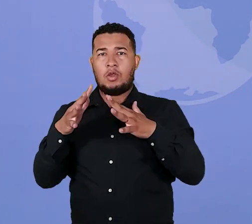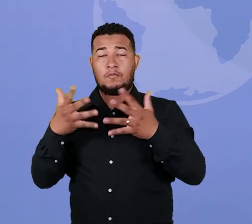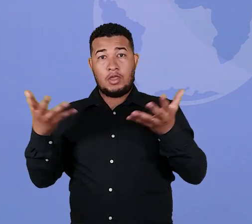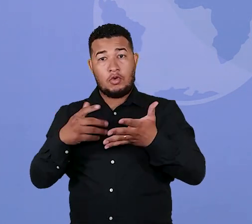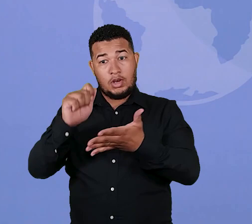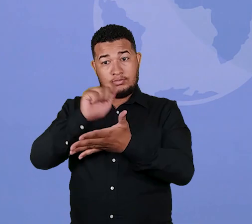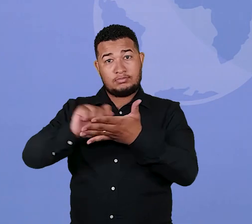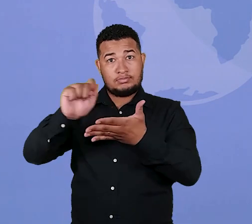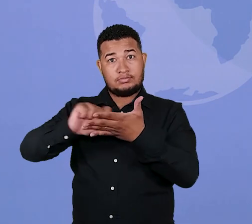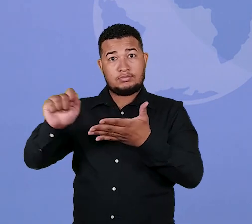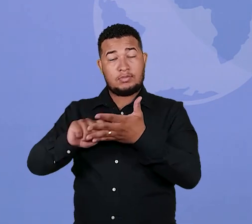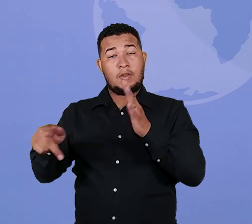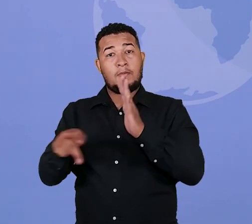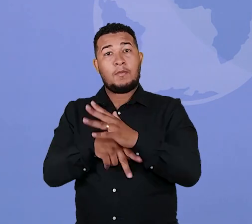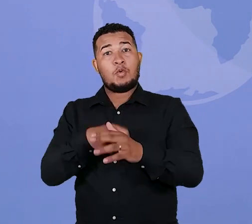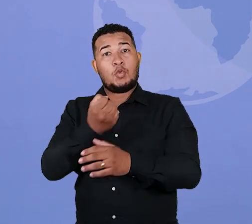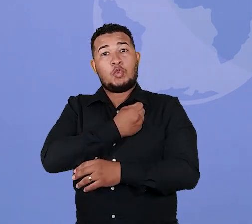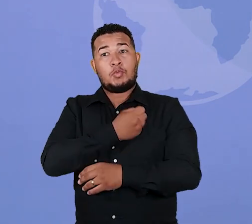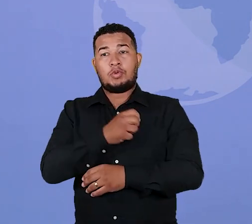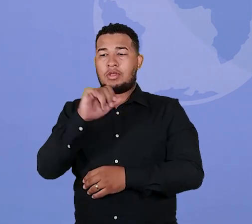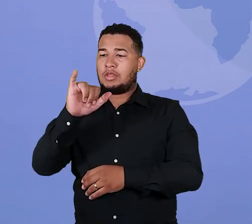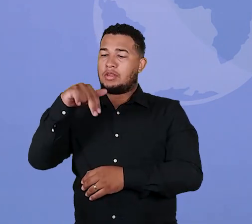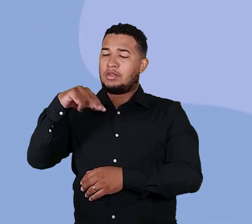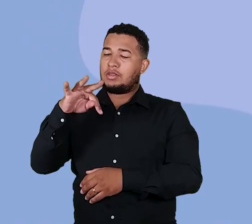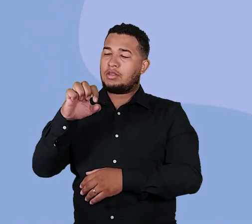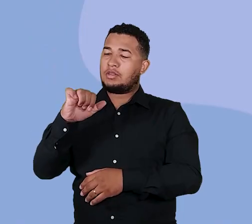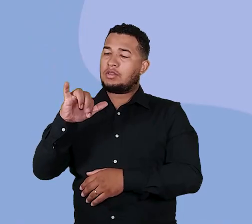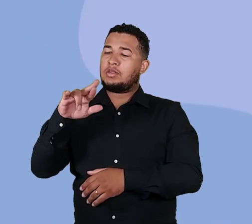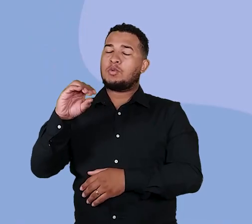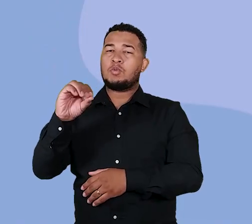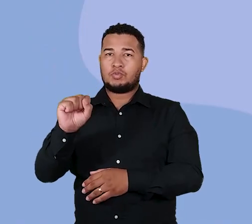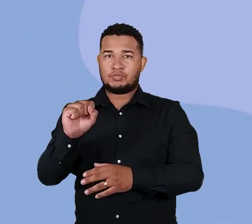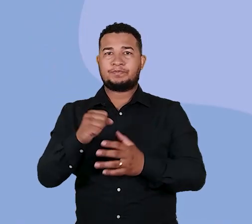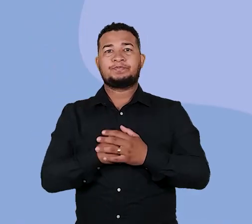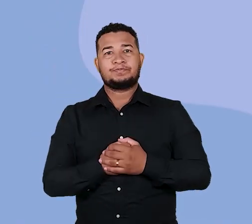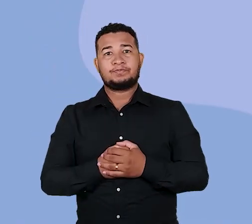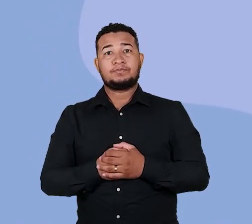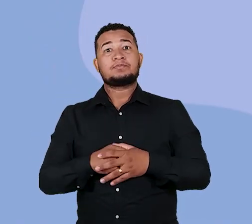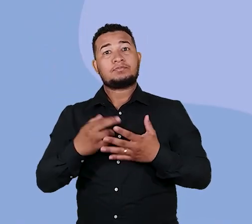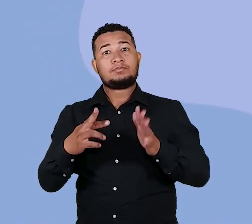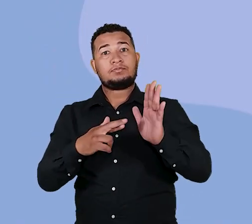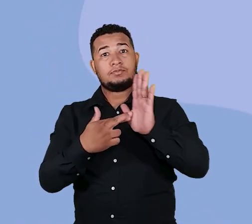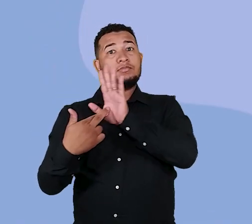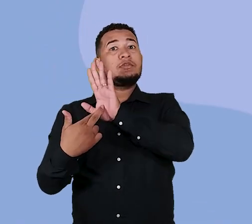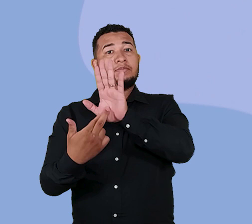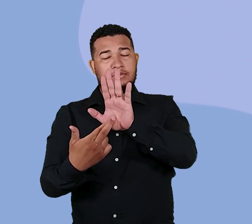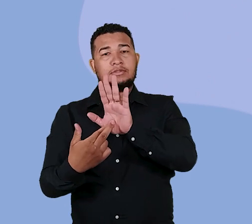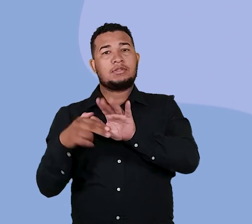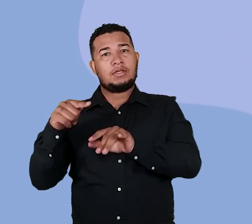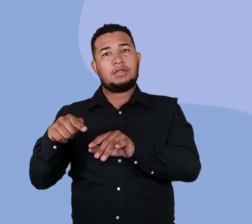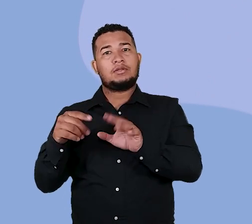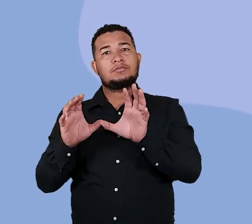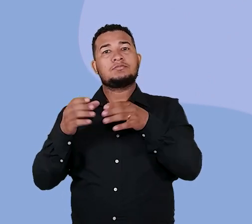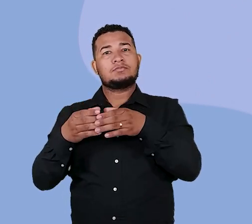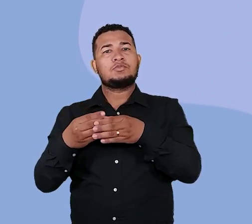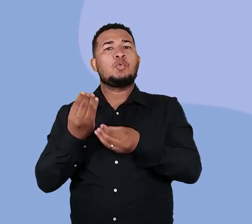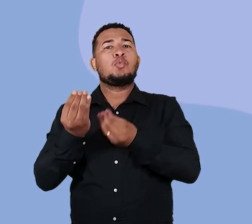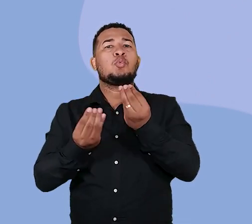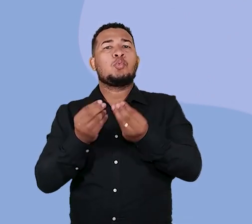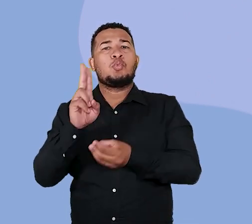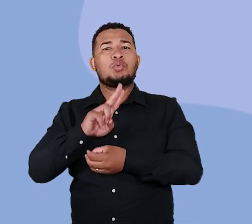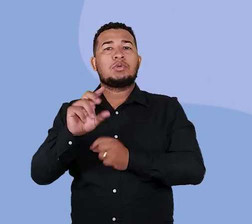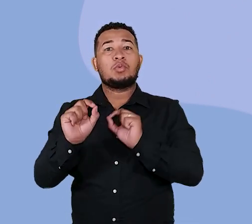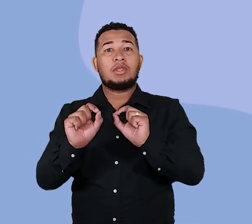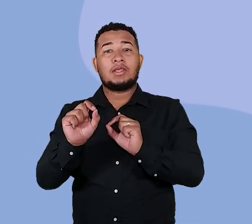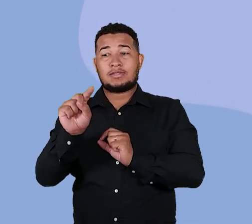as anotações para números inteiros. Se liga, nós vamos representar o conjunto dos números inteiros